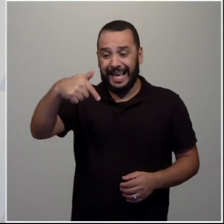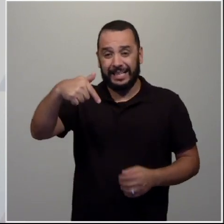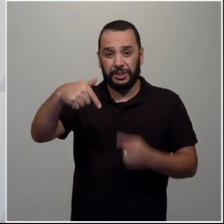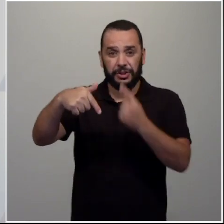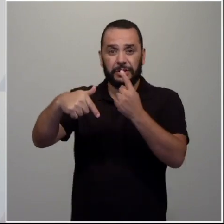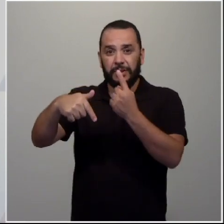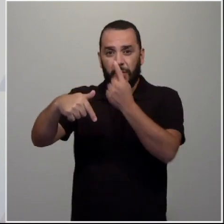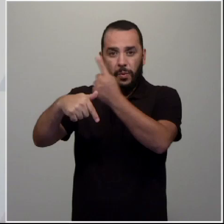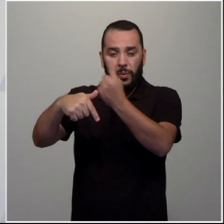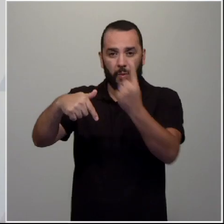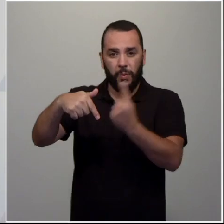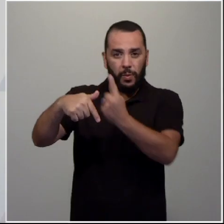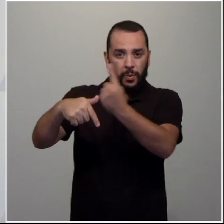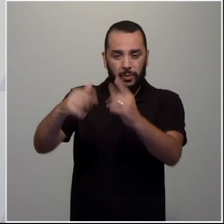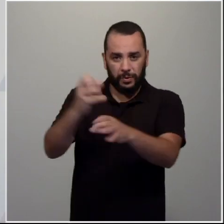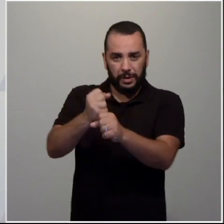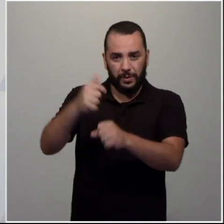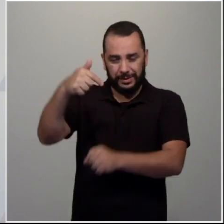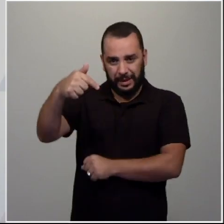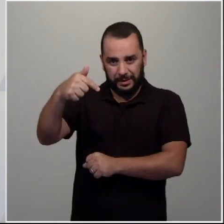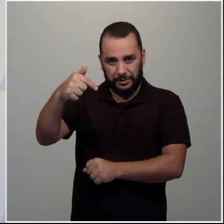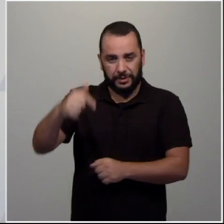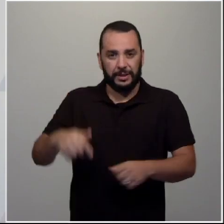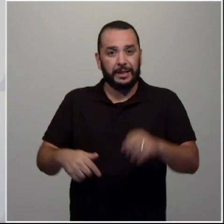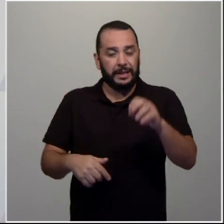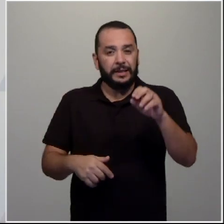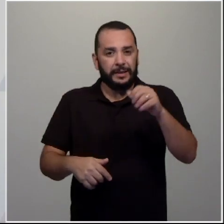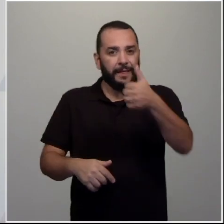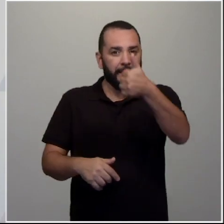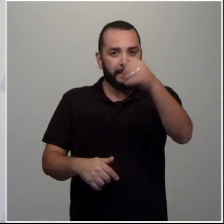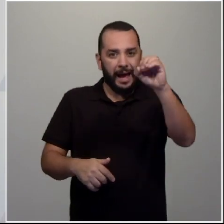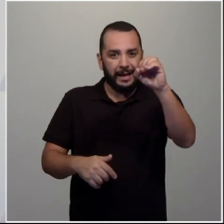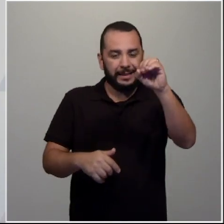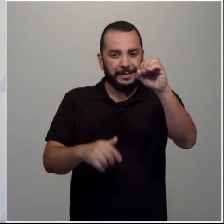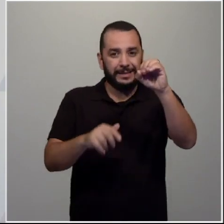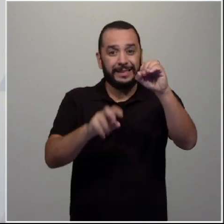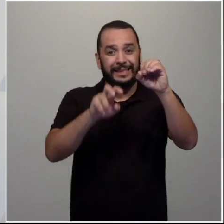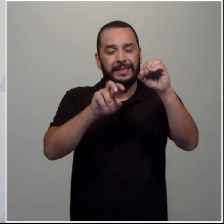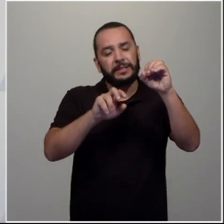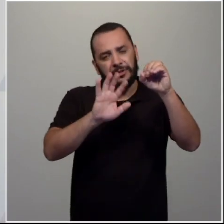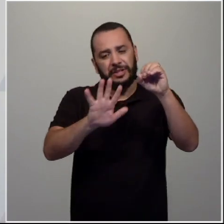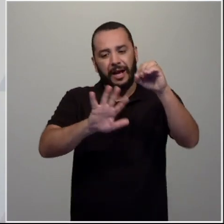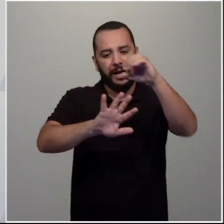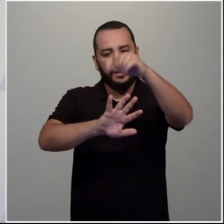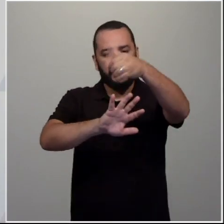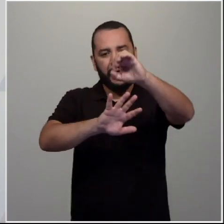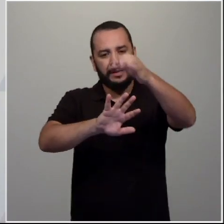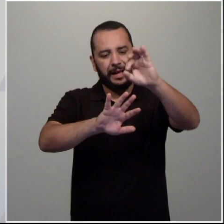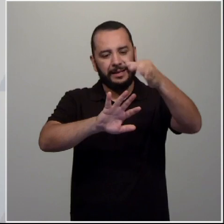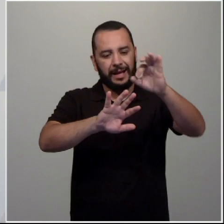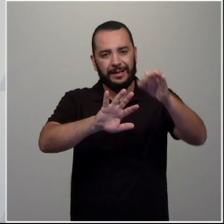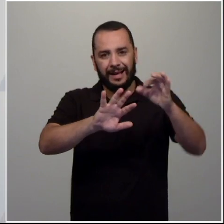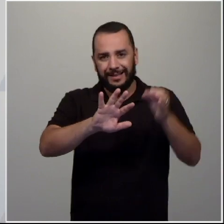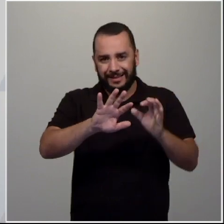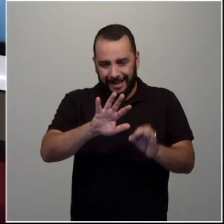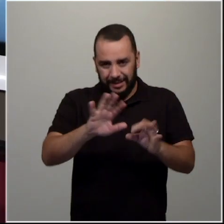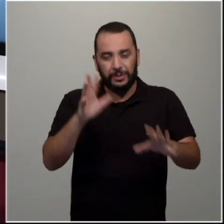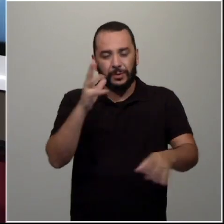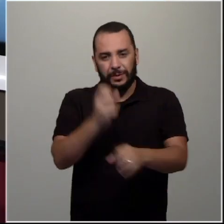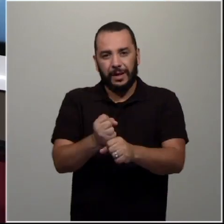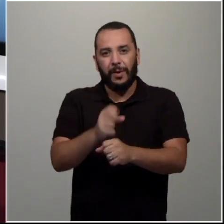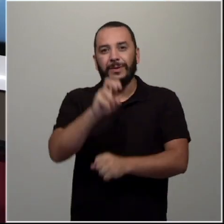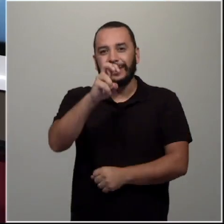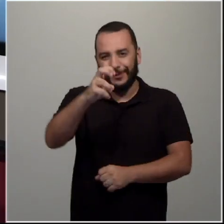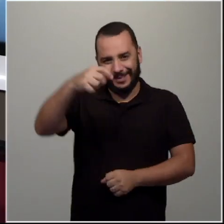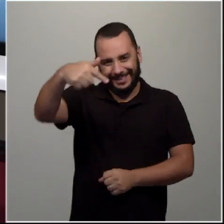e 5 símbolos que representam o número 10 então a gente tem um número 57 então olhando sem compreender ainda a questão